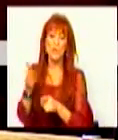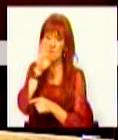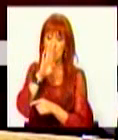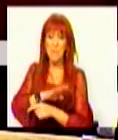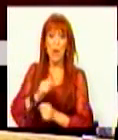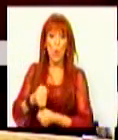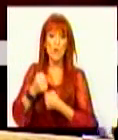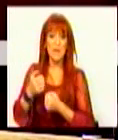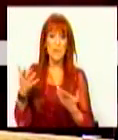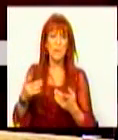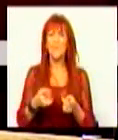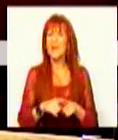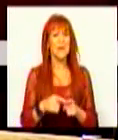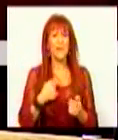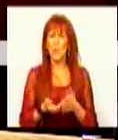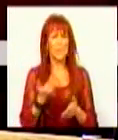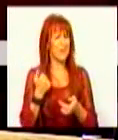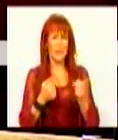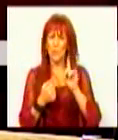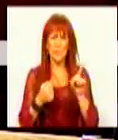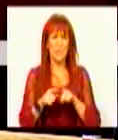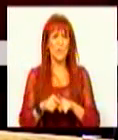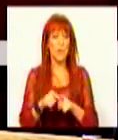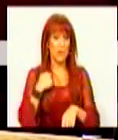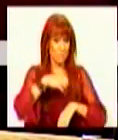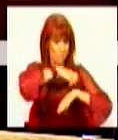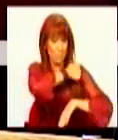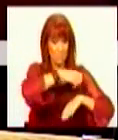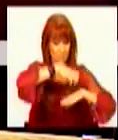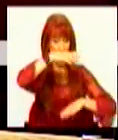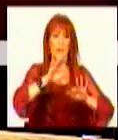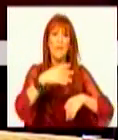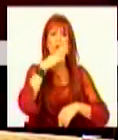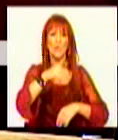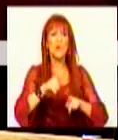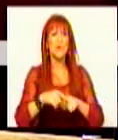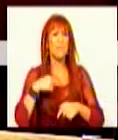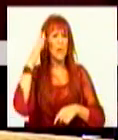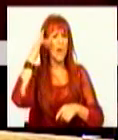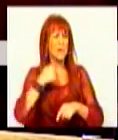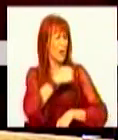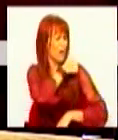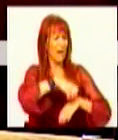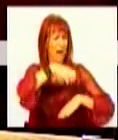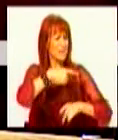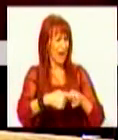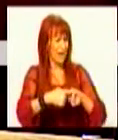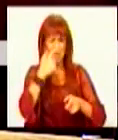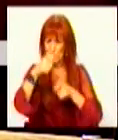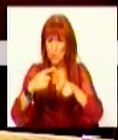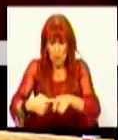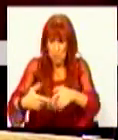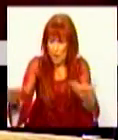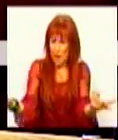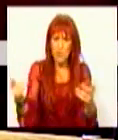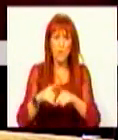execução. E, portanto, não tirem isto quanto ao edificado. E só para terminar vou dizer, parece que só o edificado interessa, as pessoas